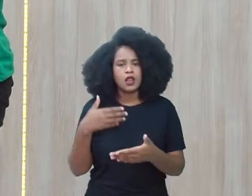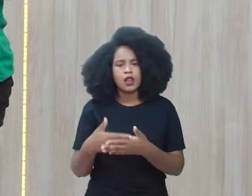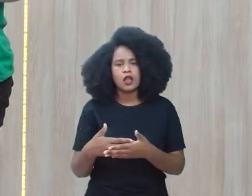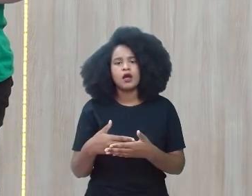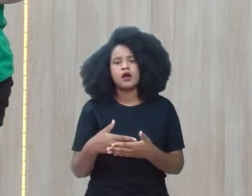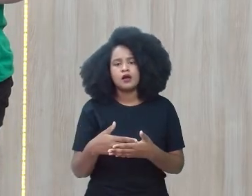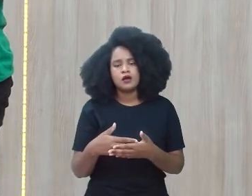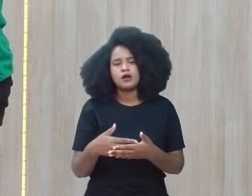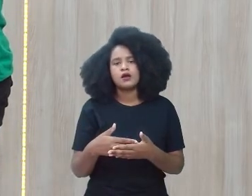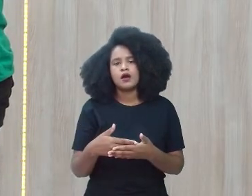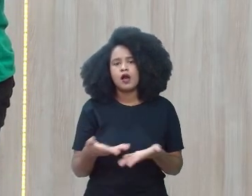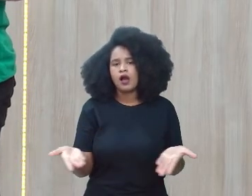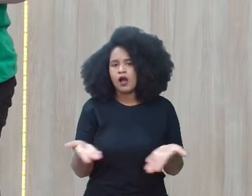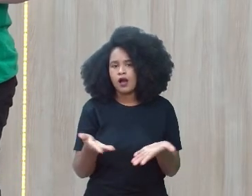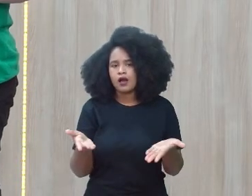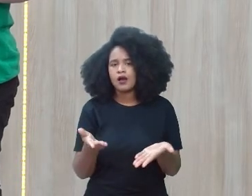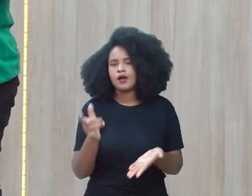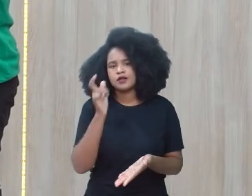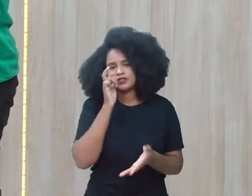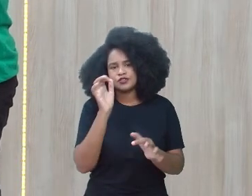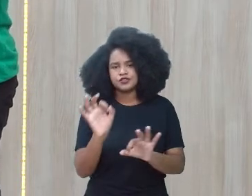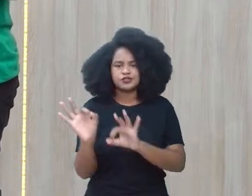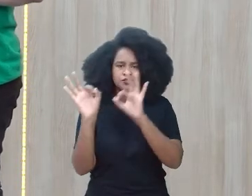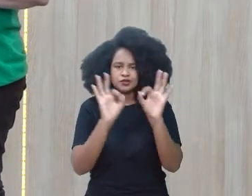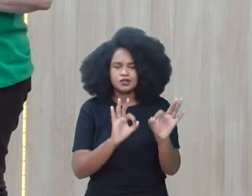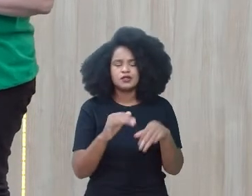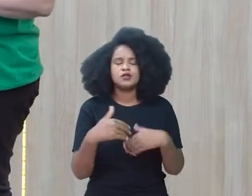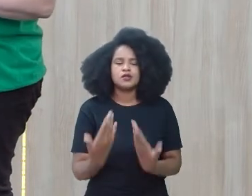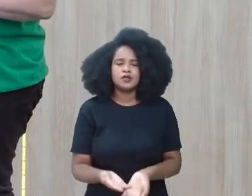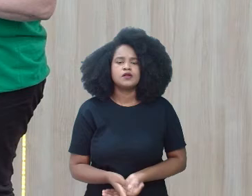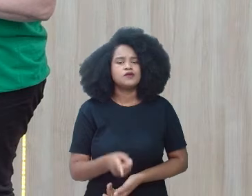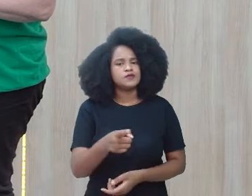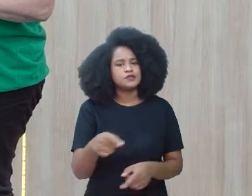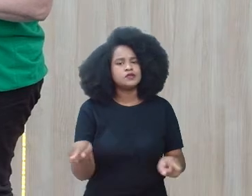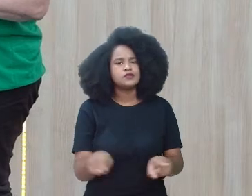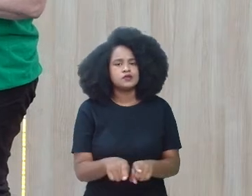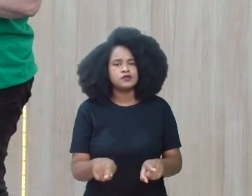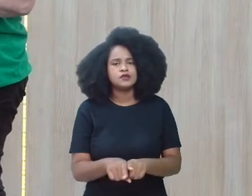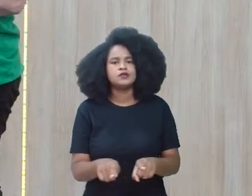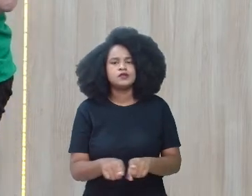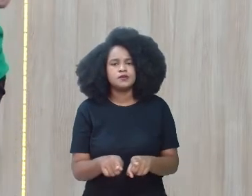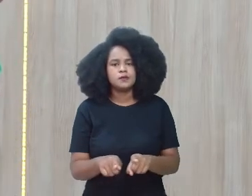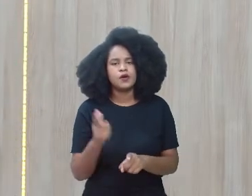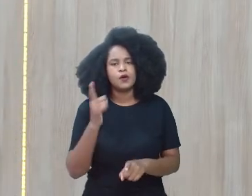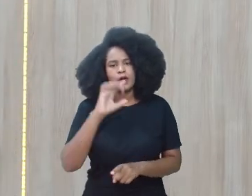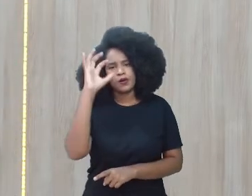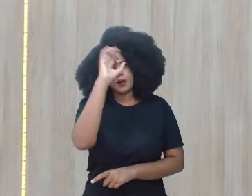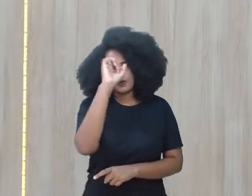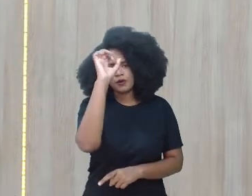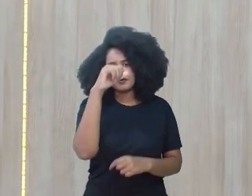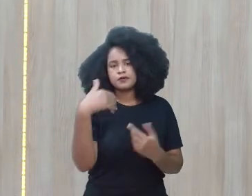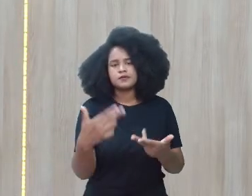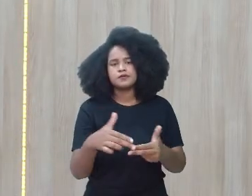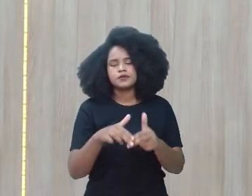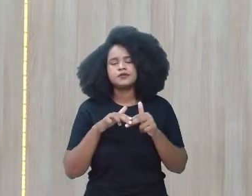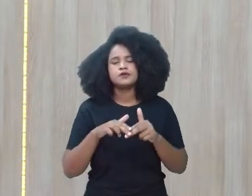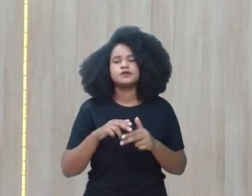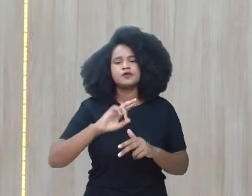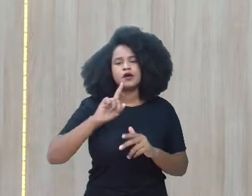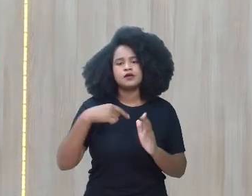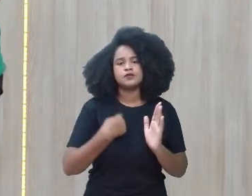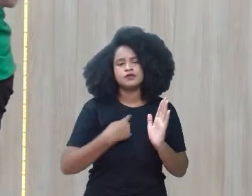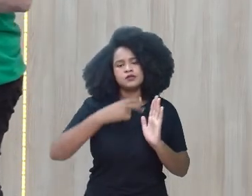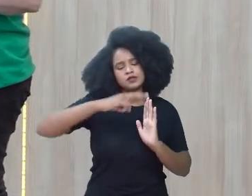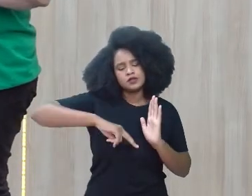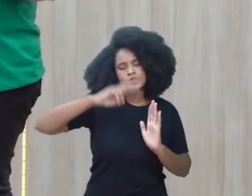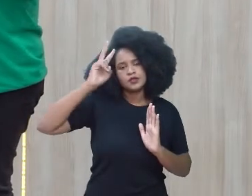estar agora aí assistindo a nossa aula. É para você também. Então, quando nós lemos uma história onde